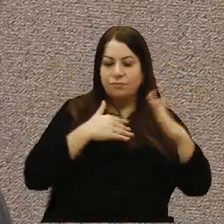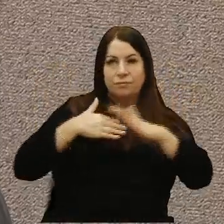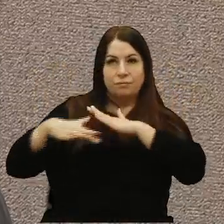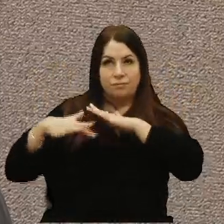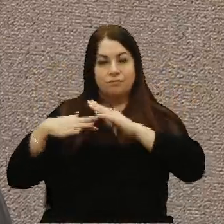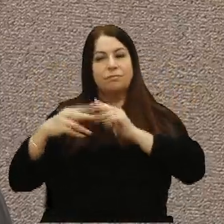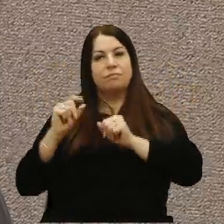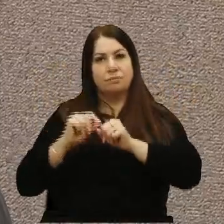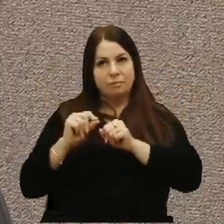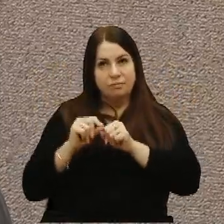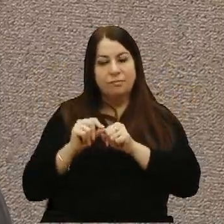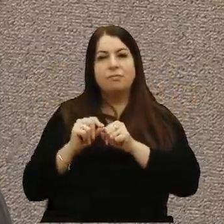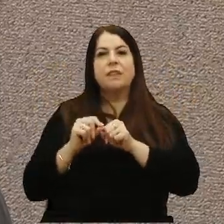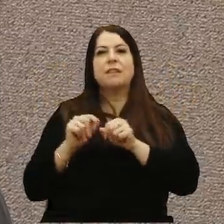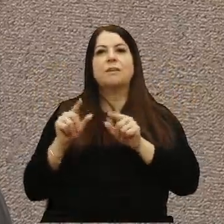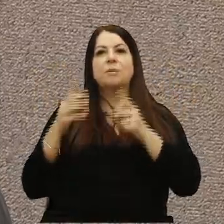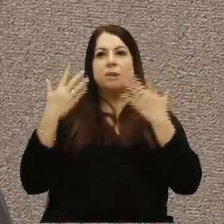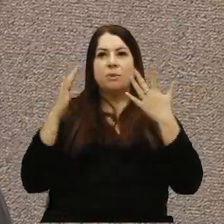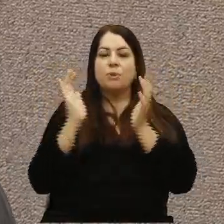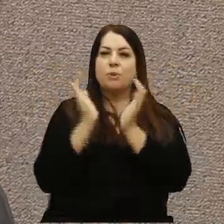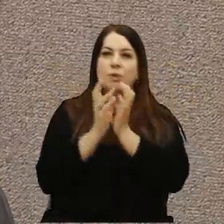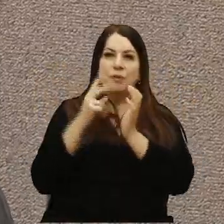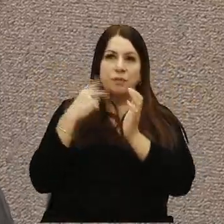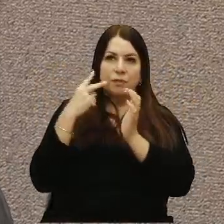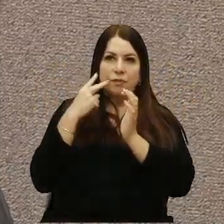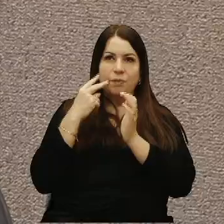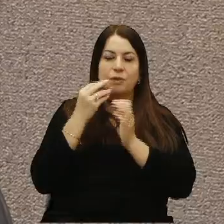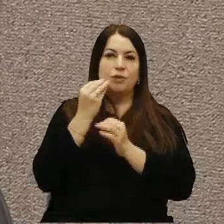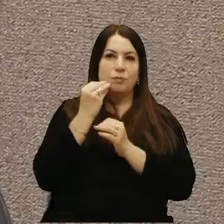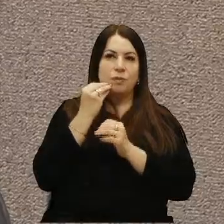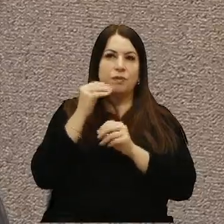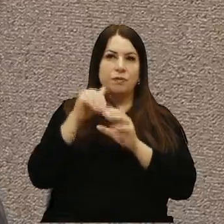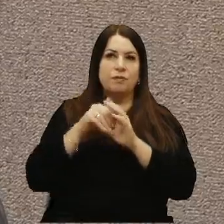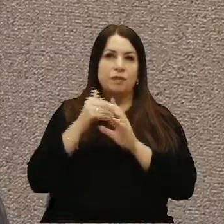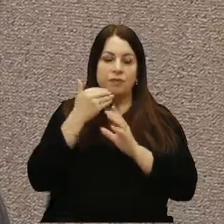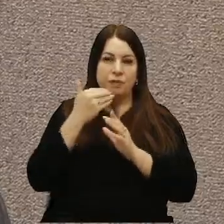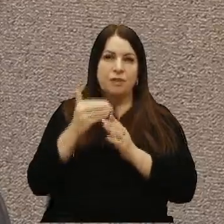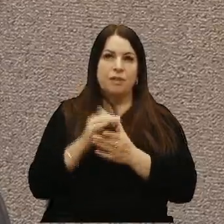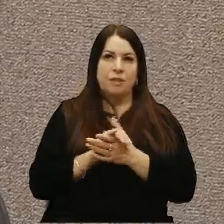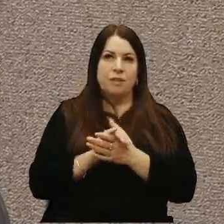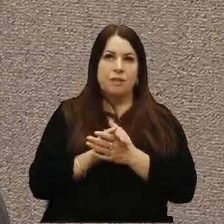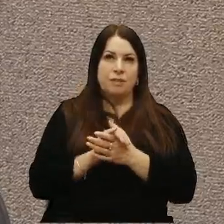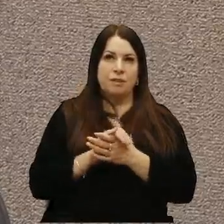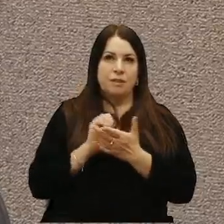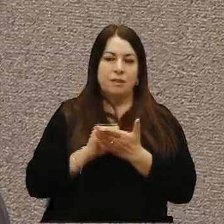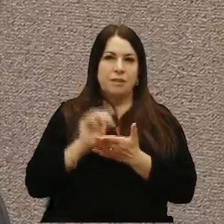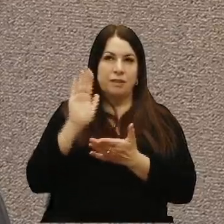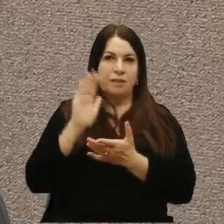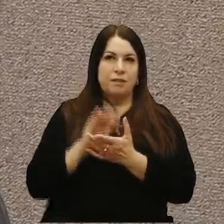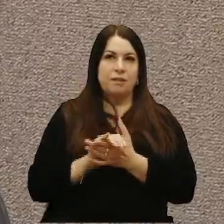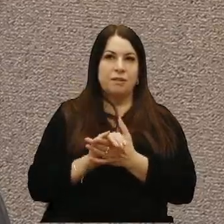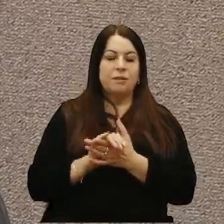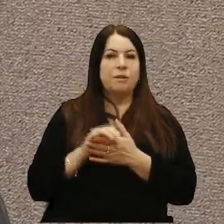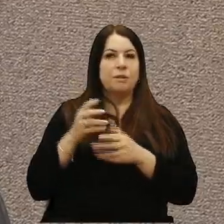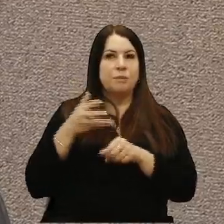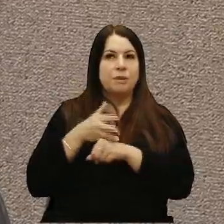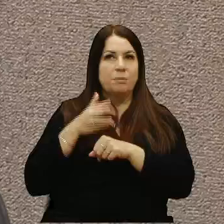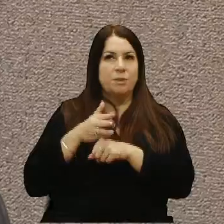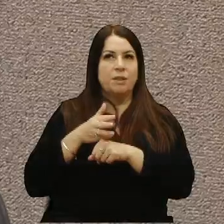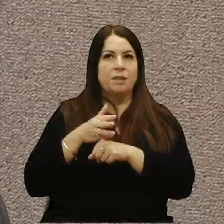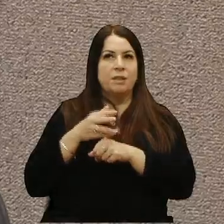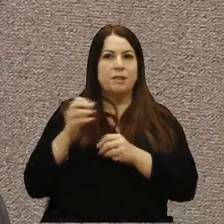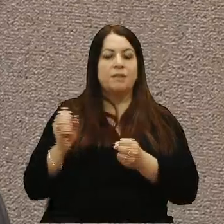que se faz e parabéns aos colegas vereadores. Obviamente, votarei favorável. Peço a palavra, presidente. Quero participar